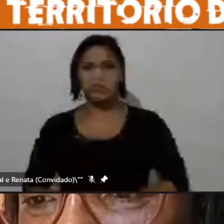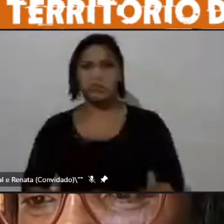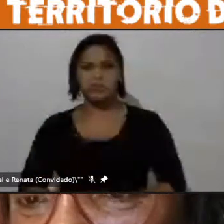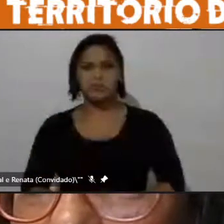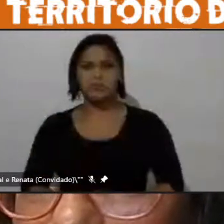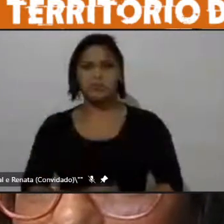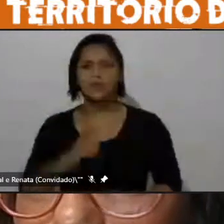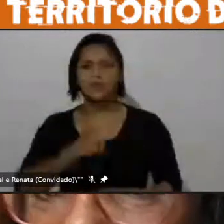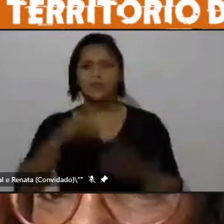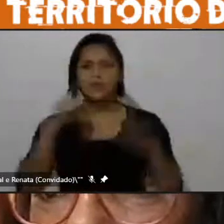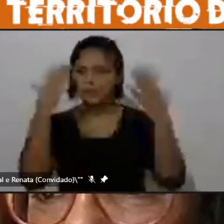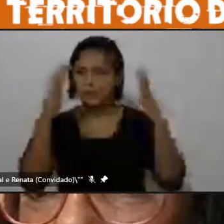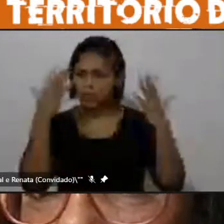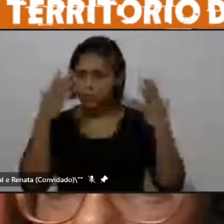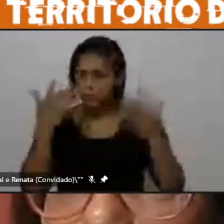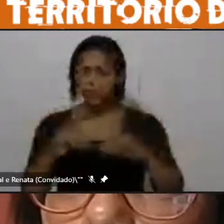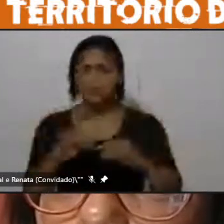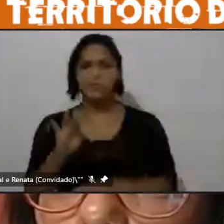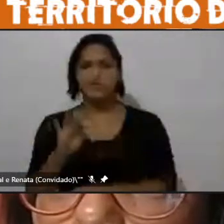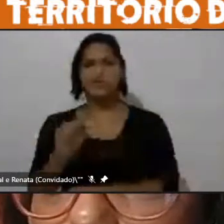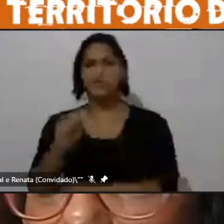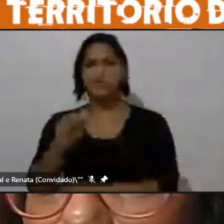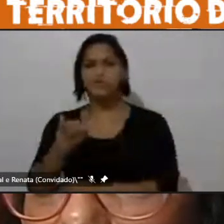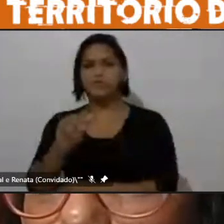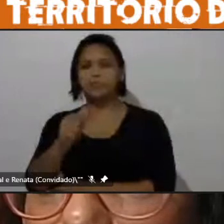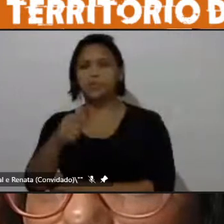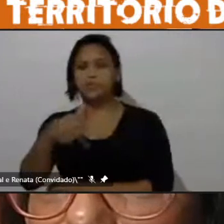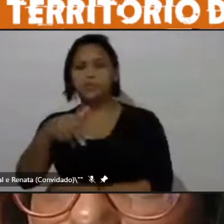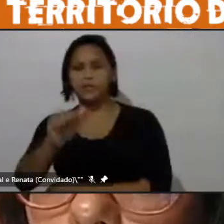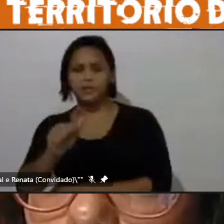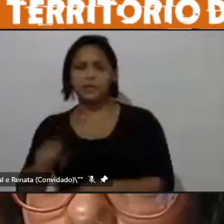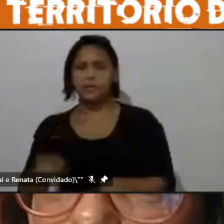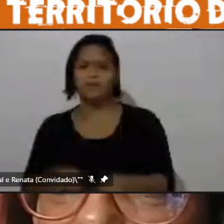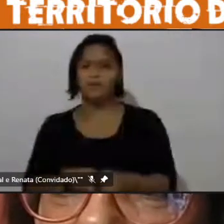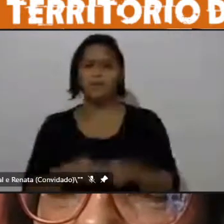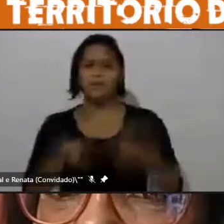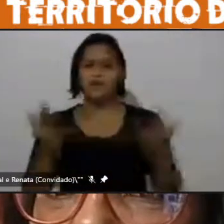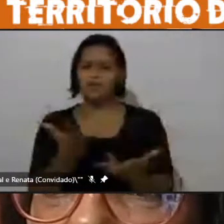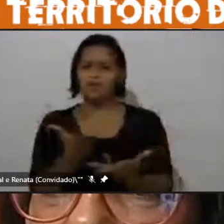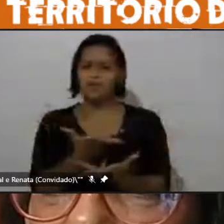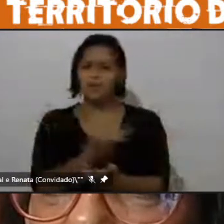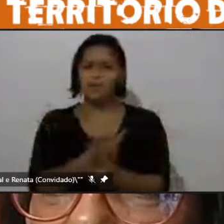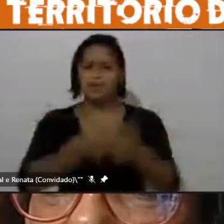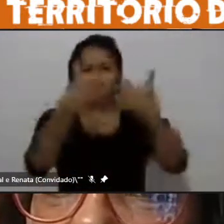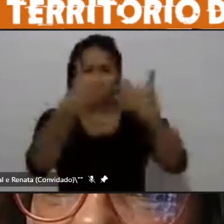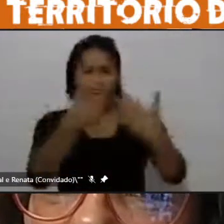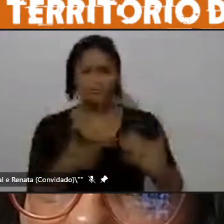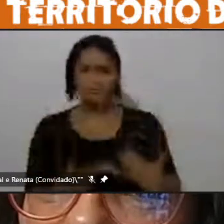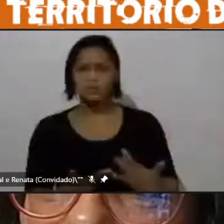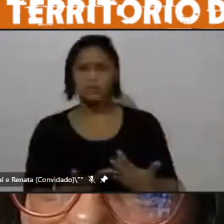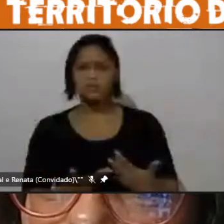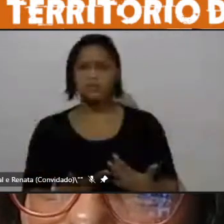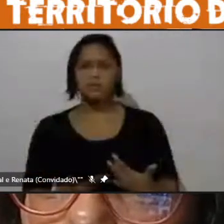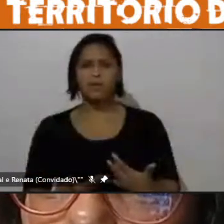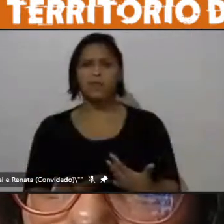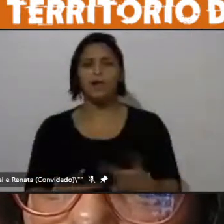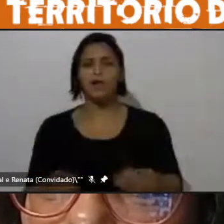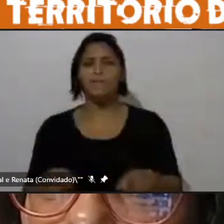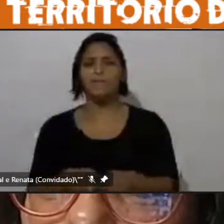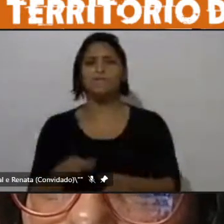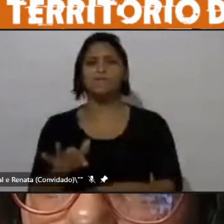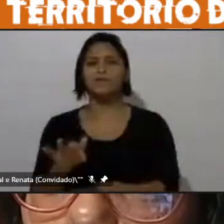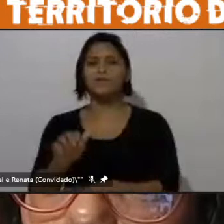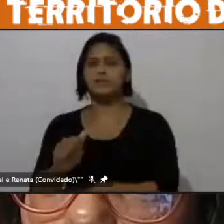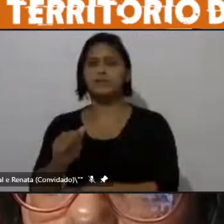Gostaria de parabenizar a Fabiana, a Patrícia, pela brilhante exposição. Né? A Fabiana,